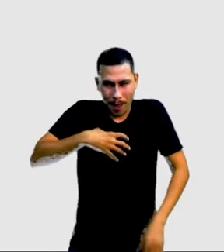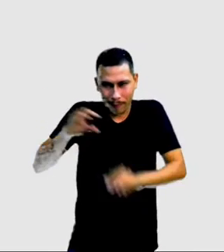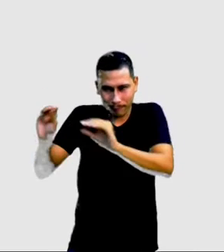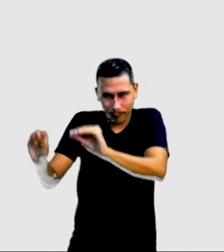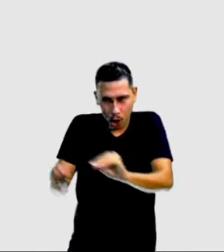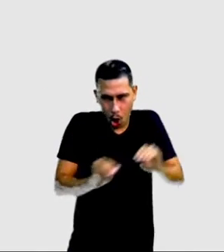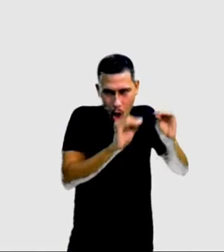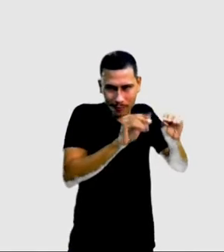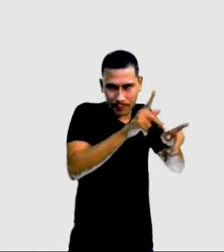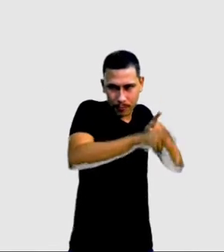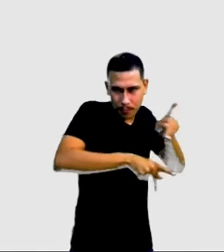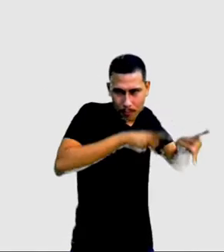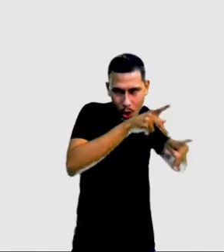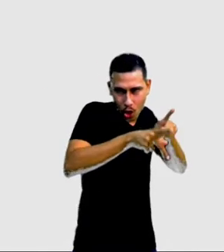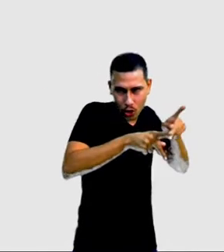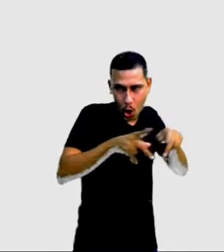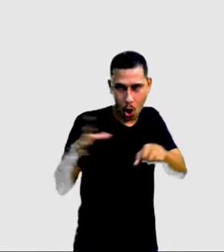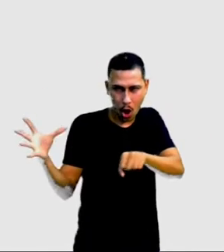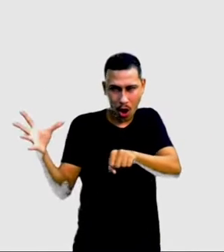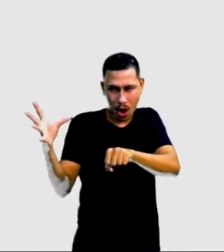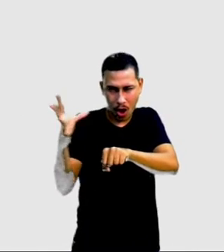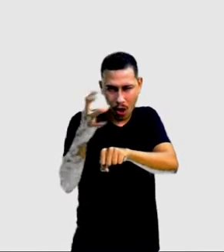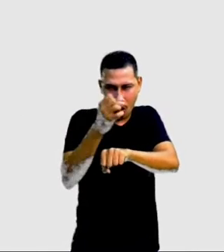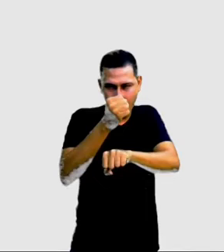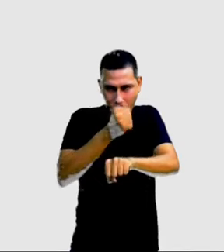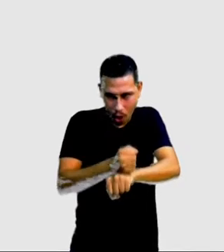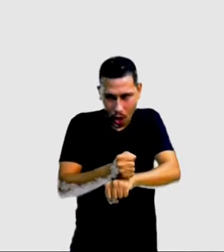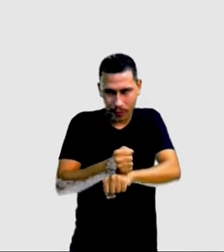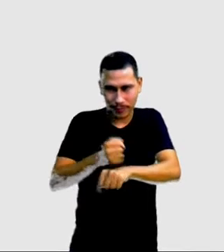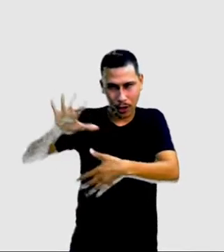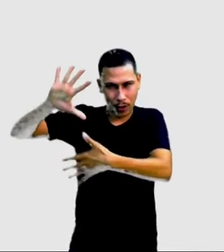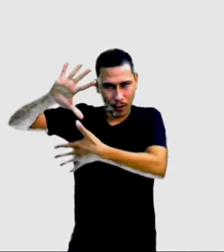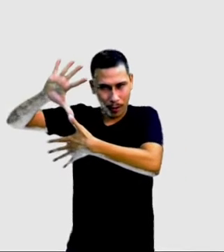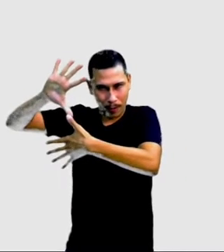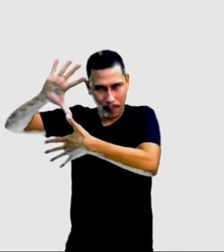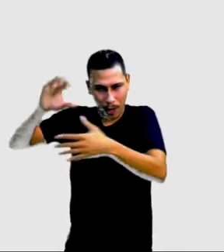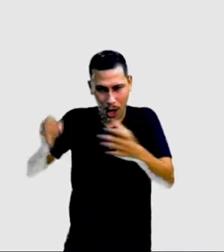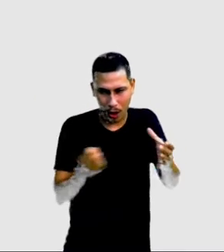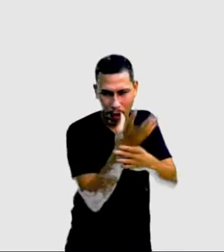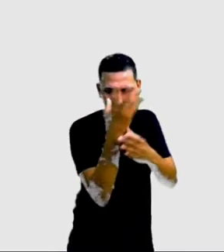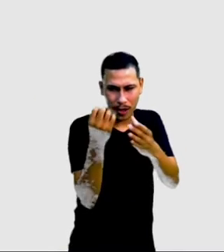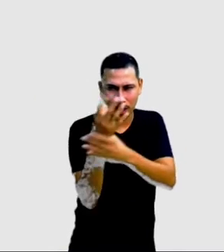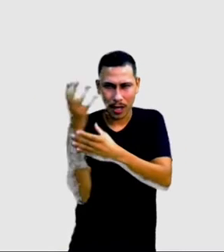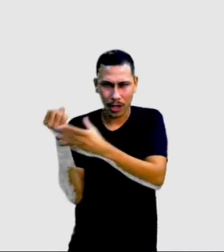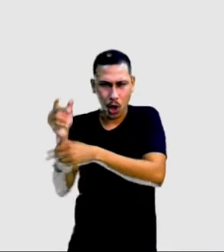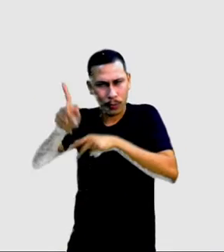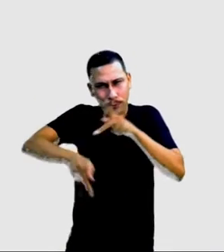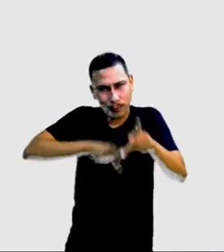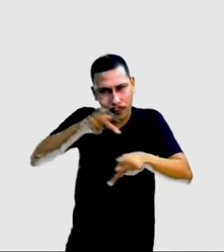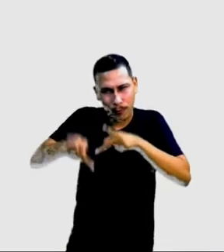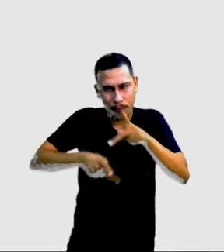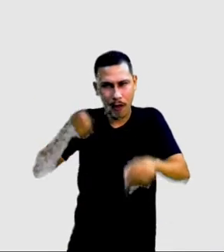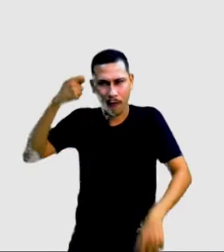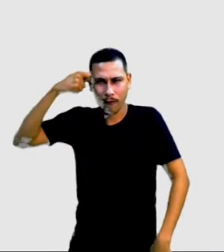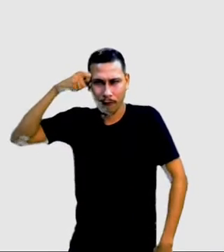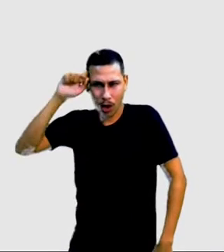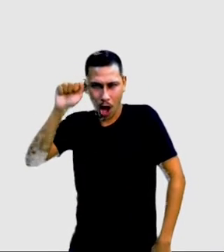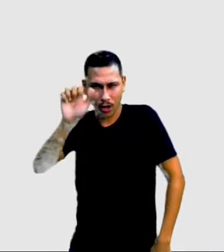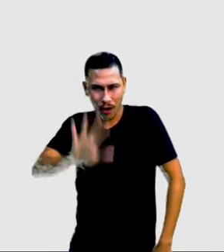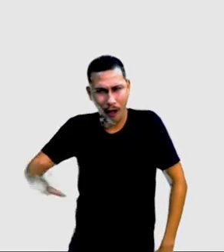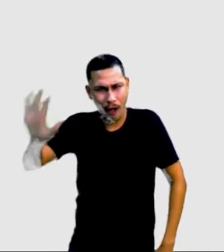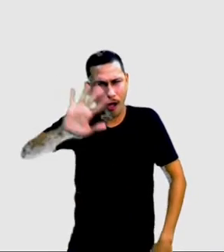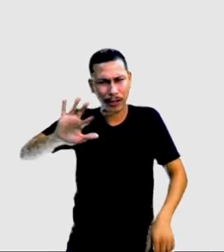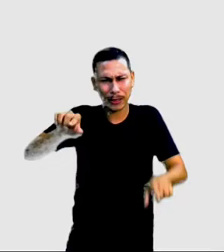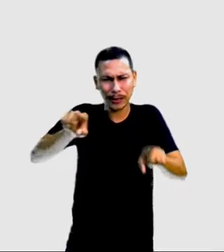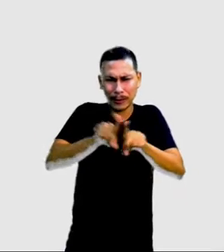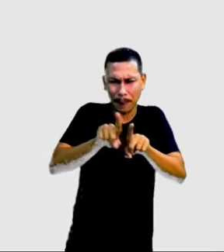de populações para a colônia portuguesa na América, as origens dos povos africanos e seu modo de vida, as condições